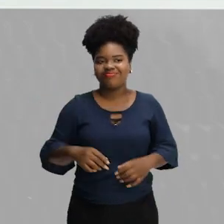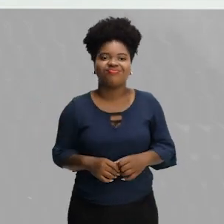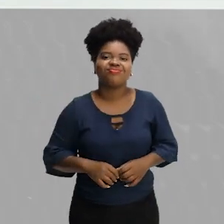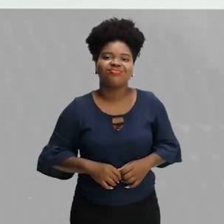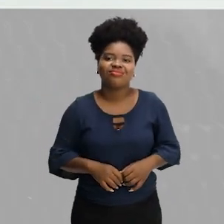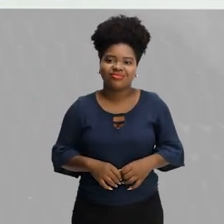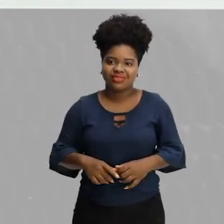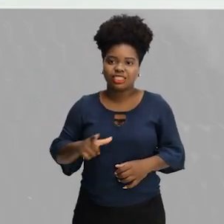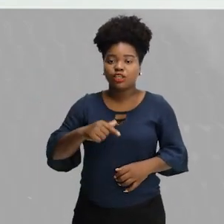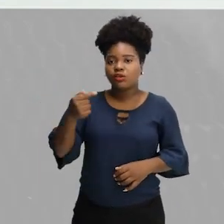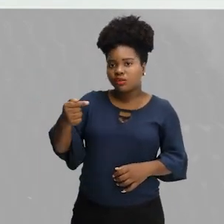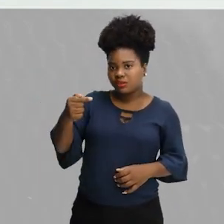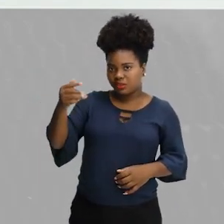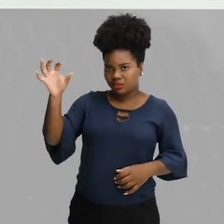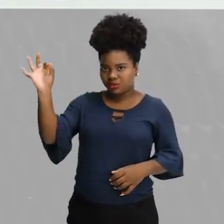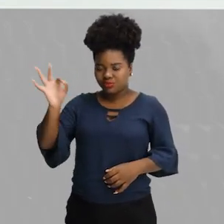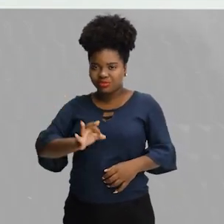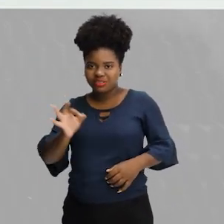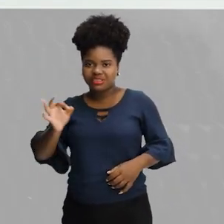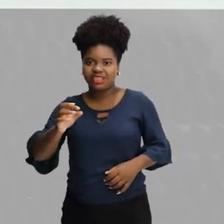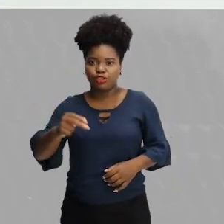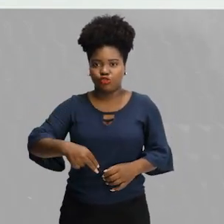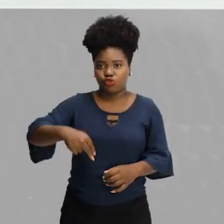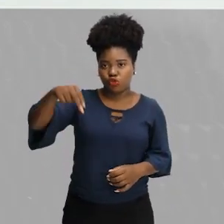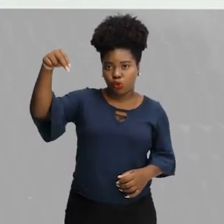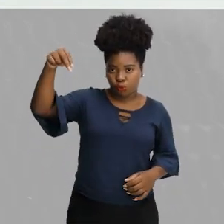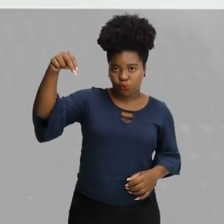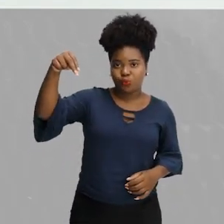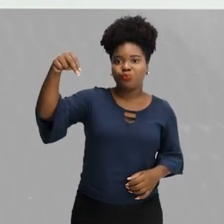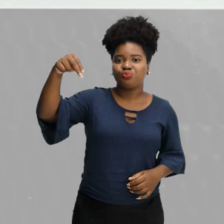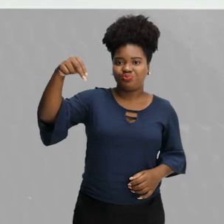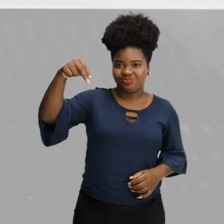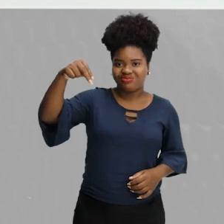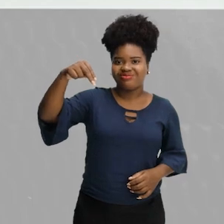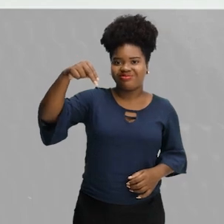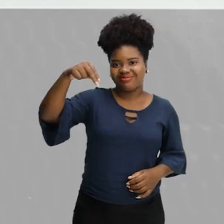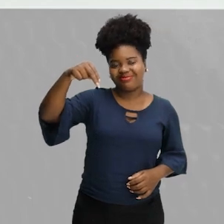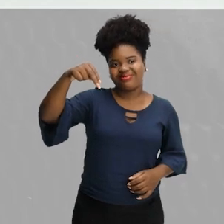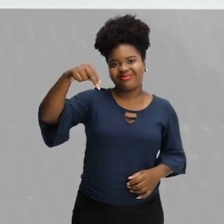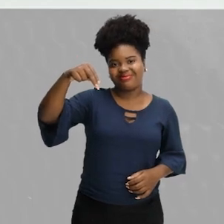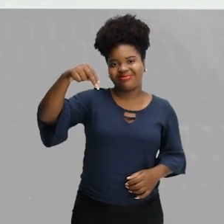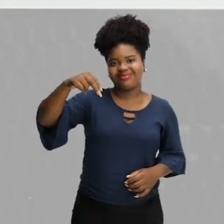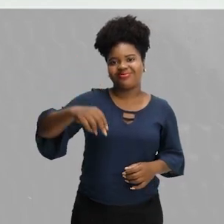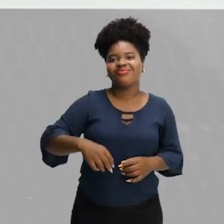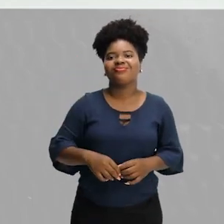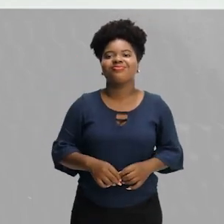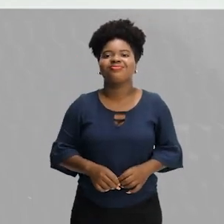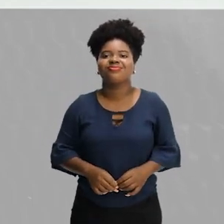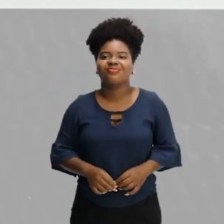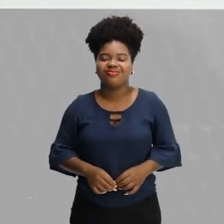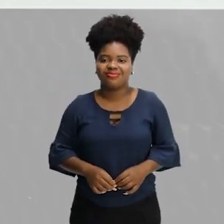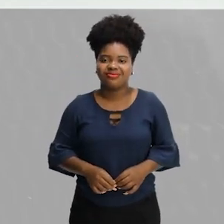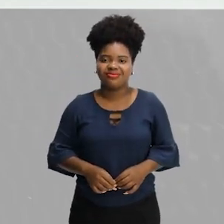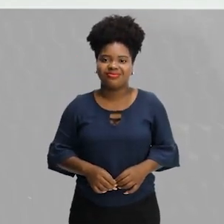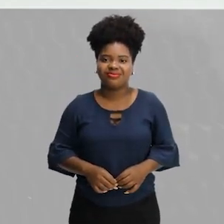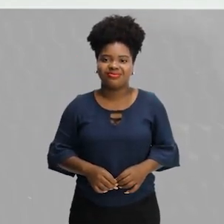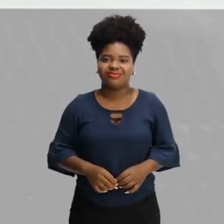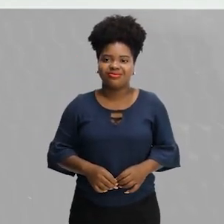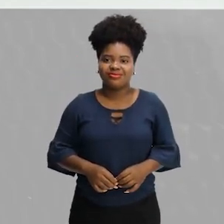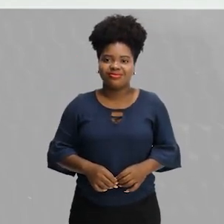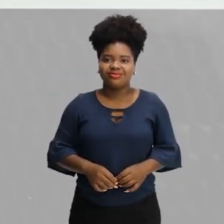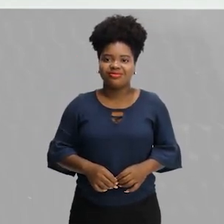somos 7% do hemisfério norte, olha só, 7% do hemisfério norte, e nós